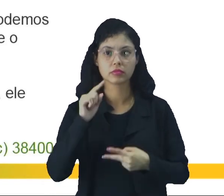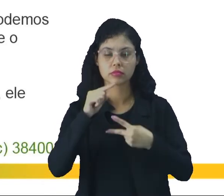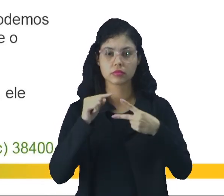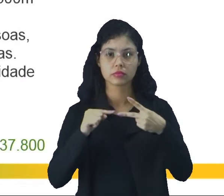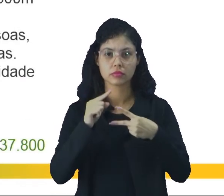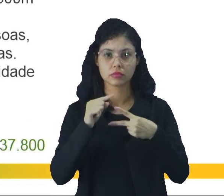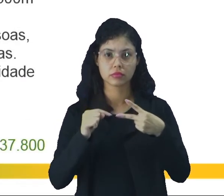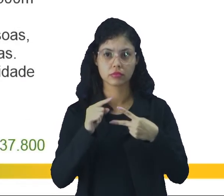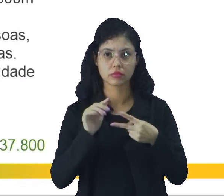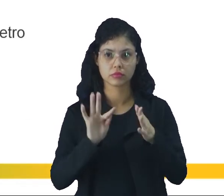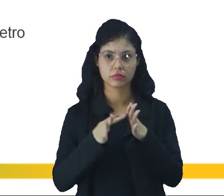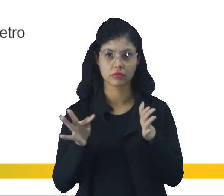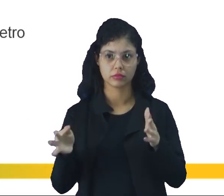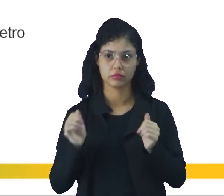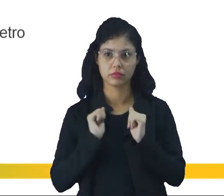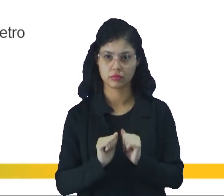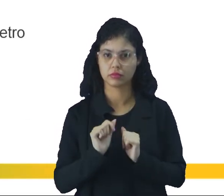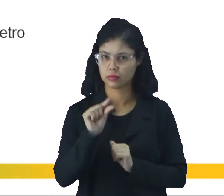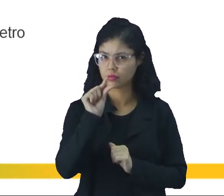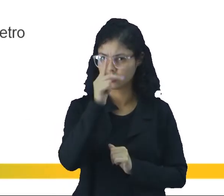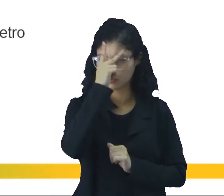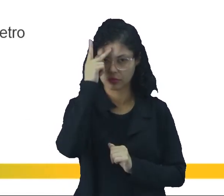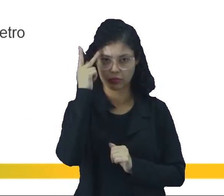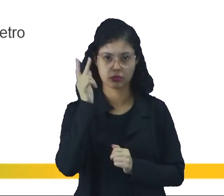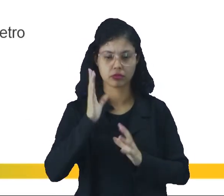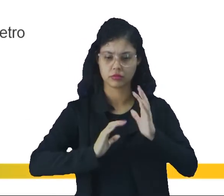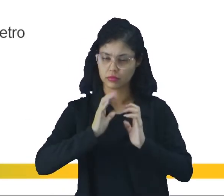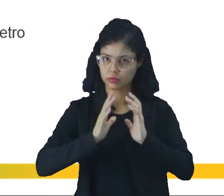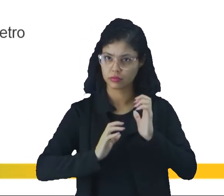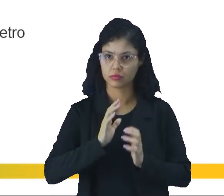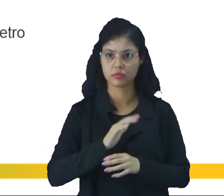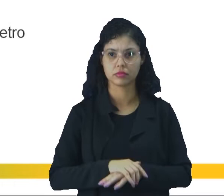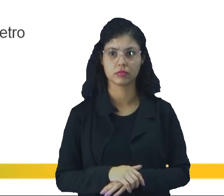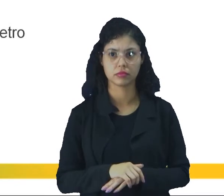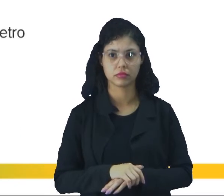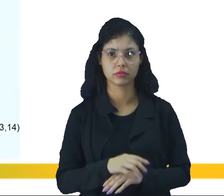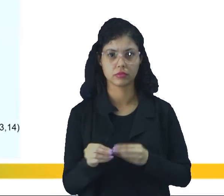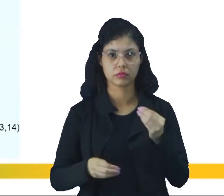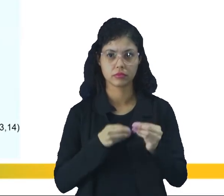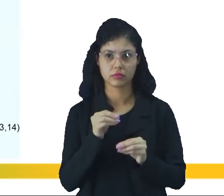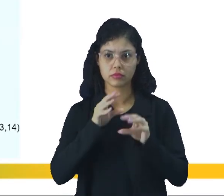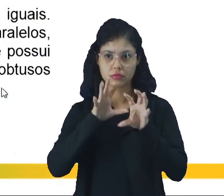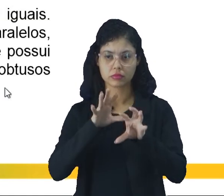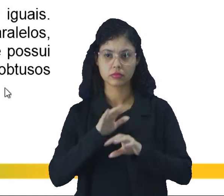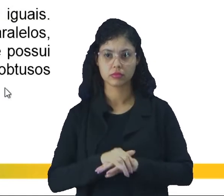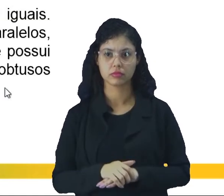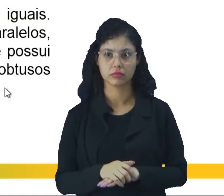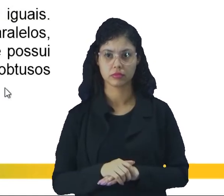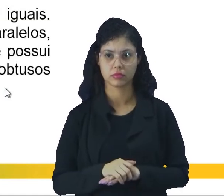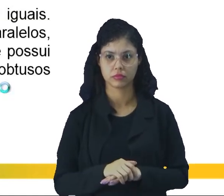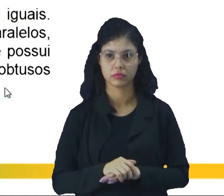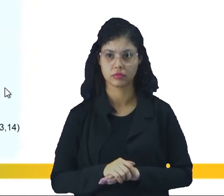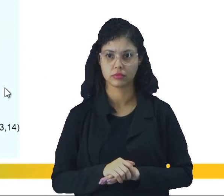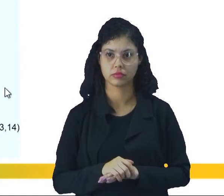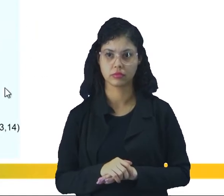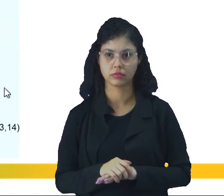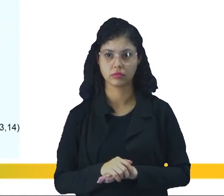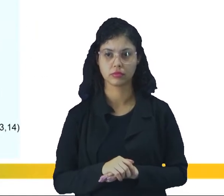duas fórmulas que pouca gente e muita gente confunde. Como assim? Aqui, ó.